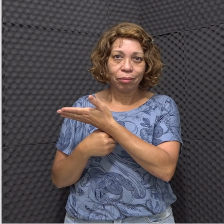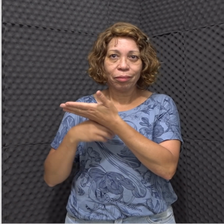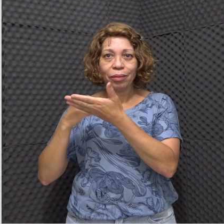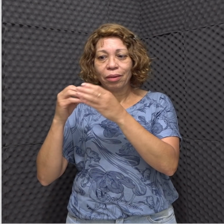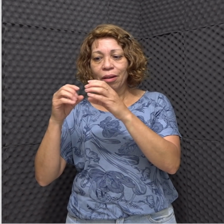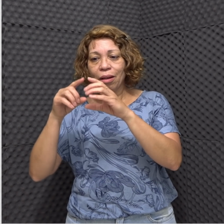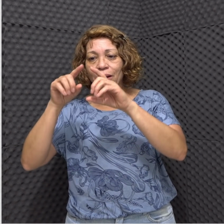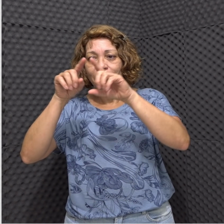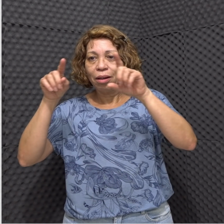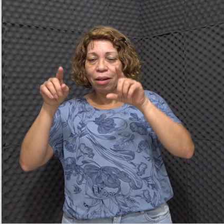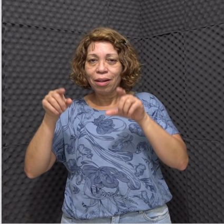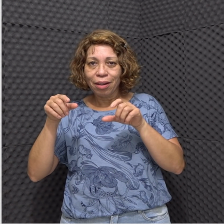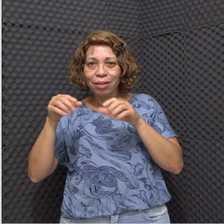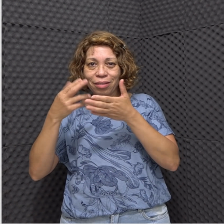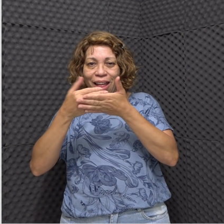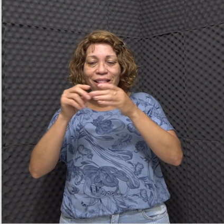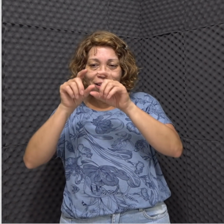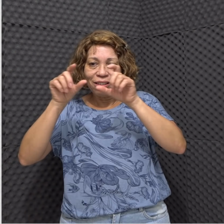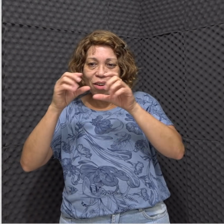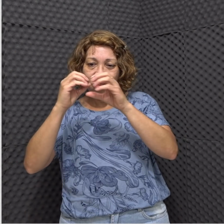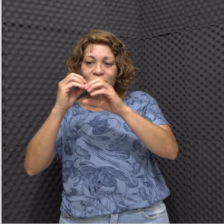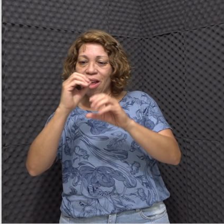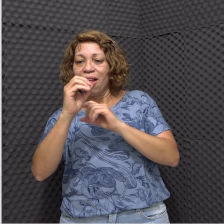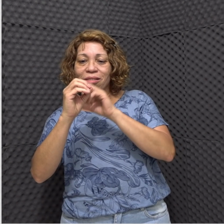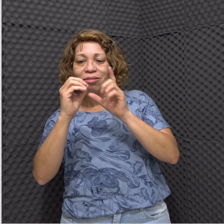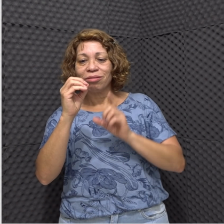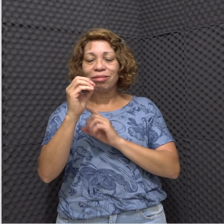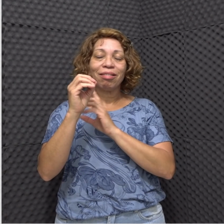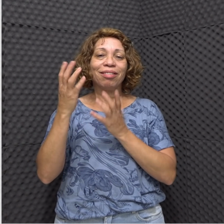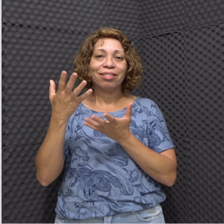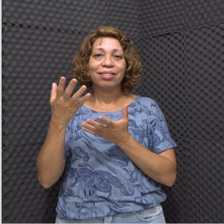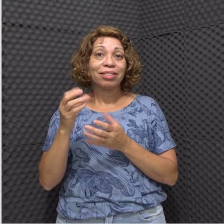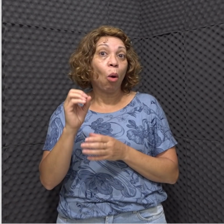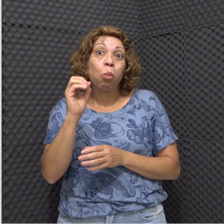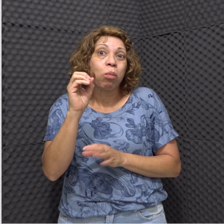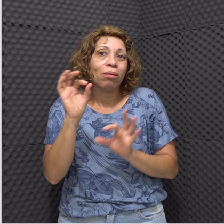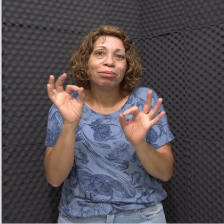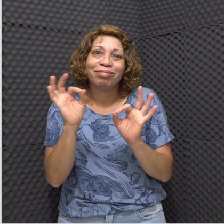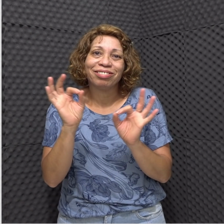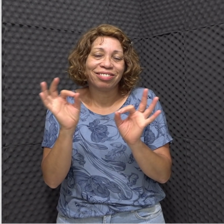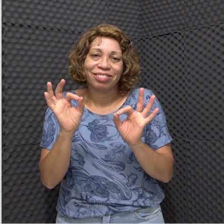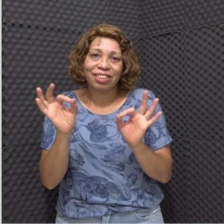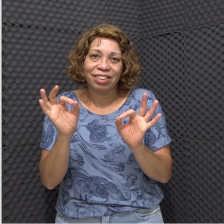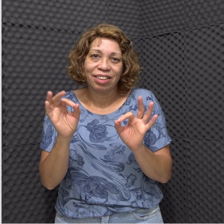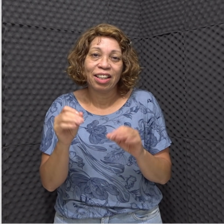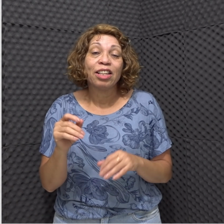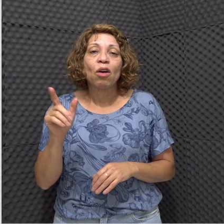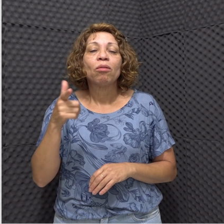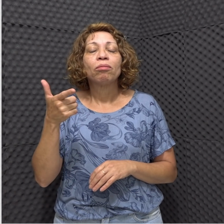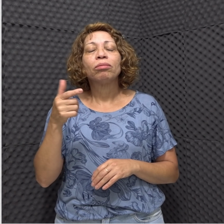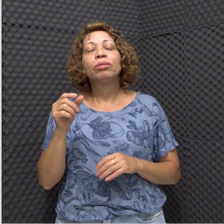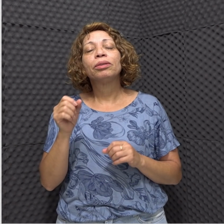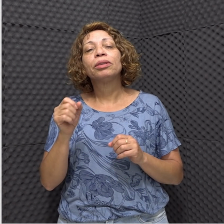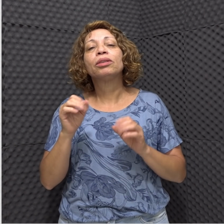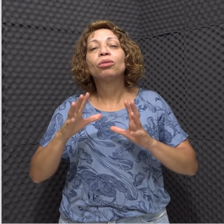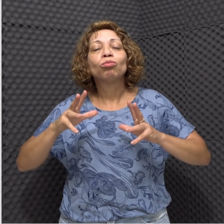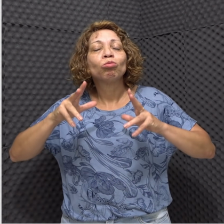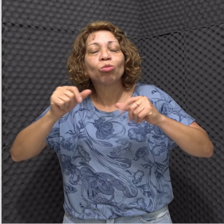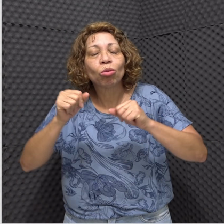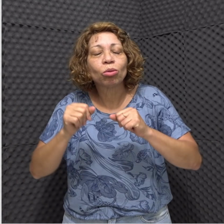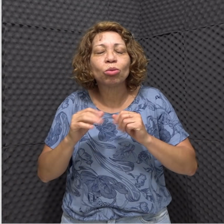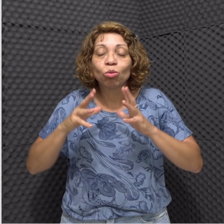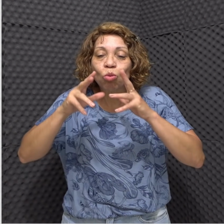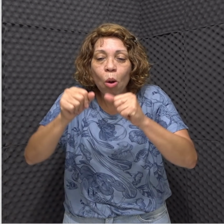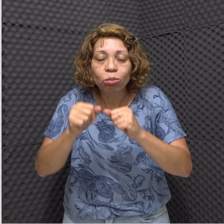ou um ozinho com um corte na diagonal. Por último, nós vamos ver o conjunto universo, que é aquele conjunto